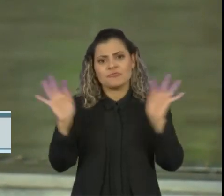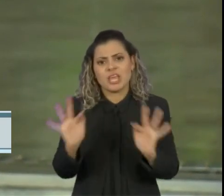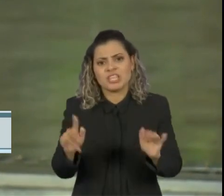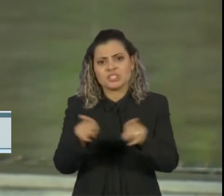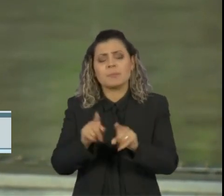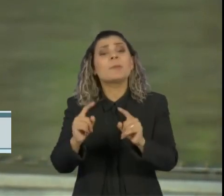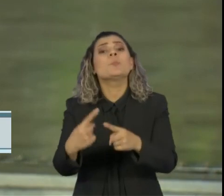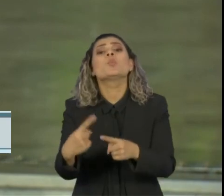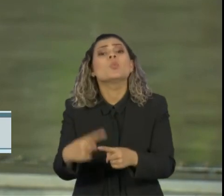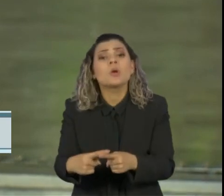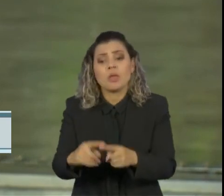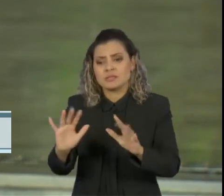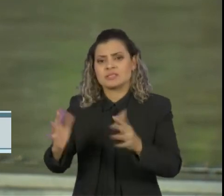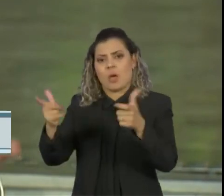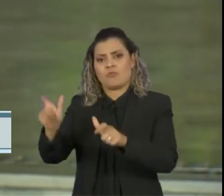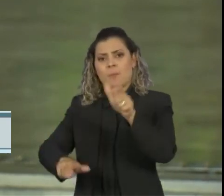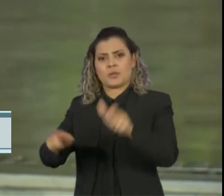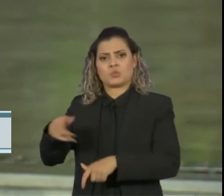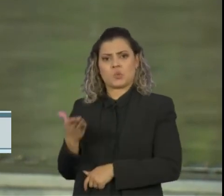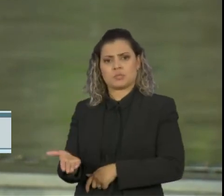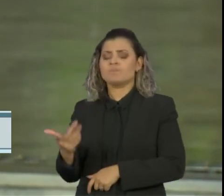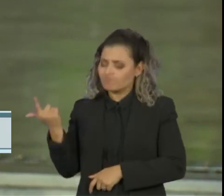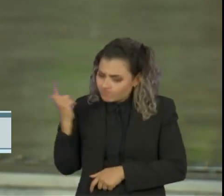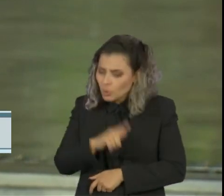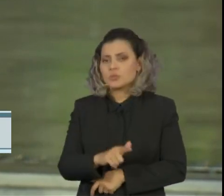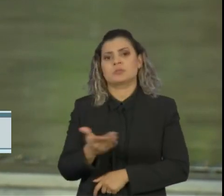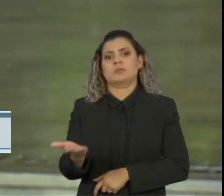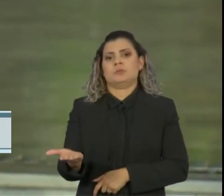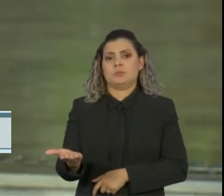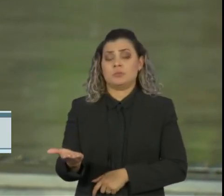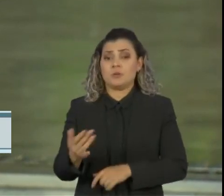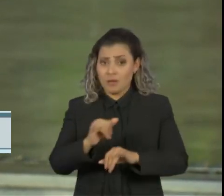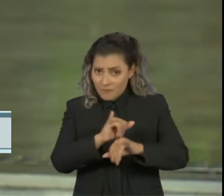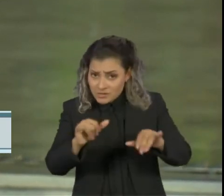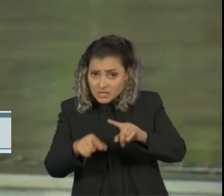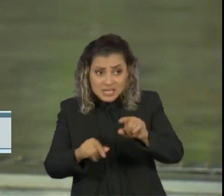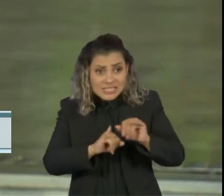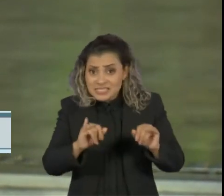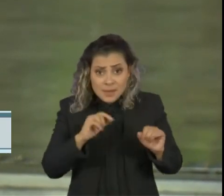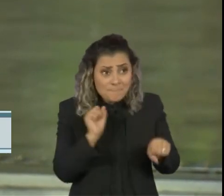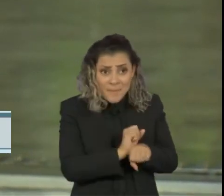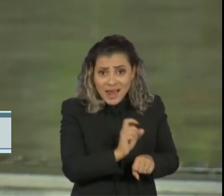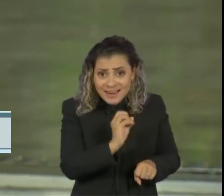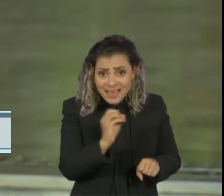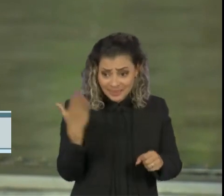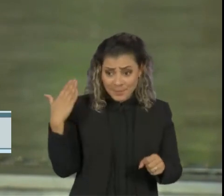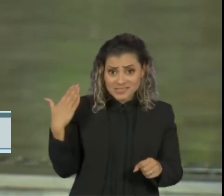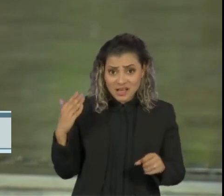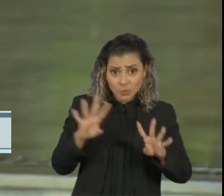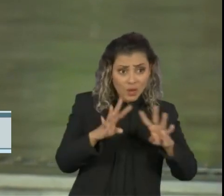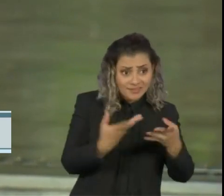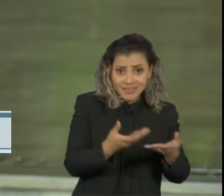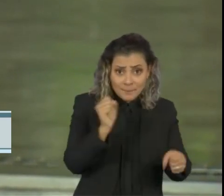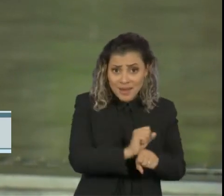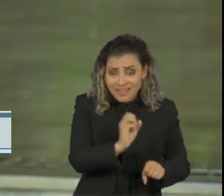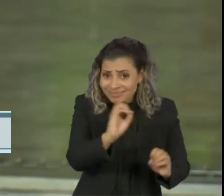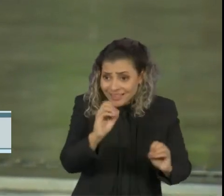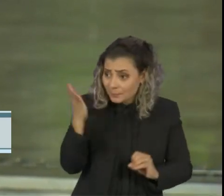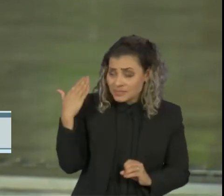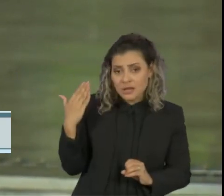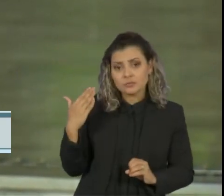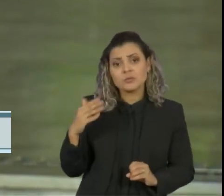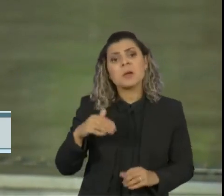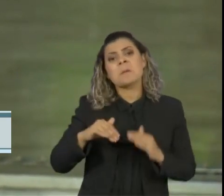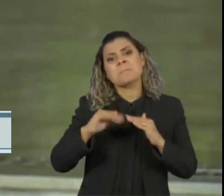esforço que todos fizeram. Nós já dissemos para vocês, se não tivéssemos feito esse esforço, nós estaríamos falando de